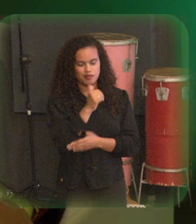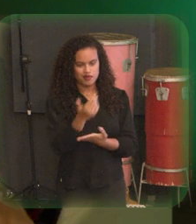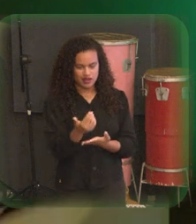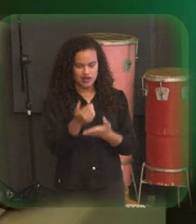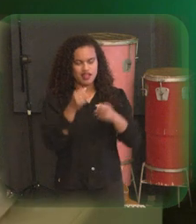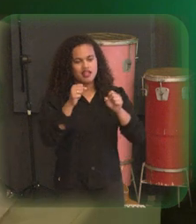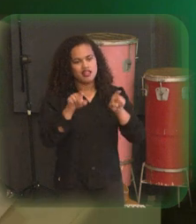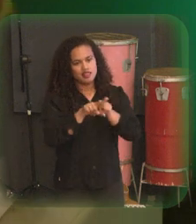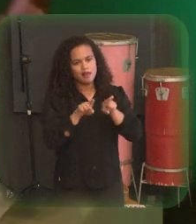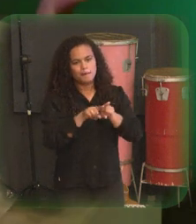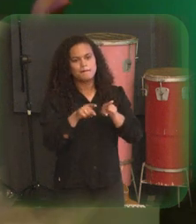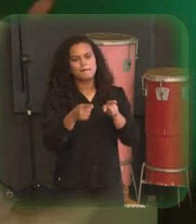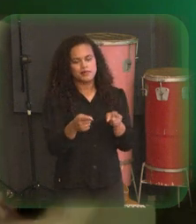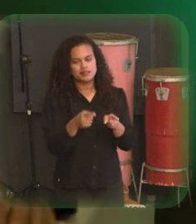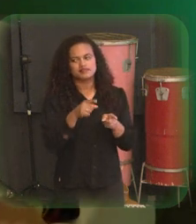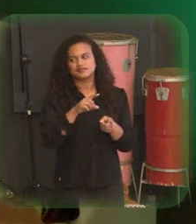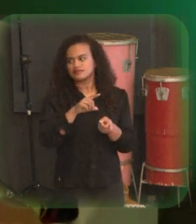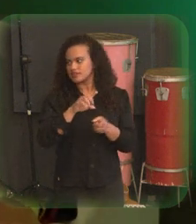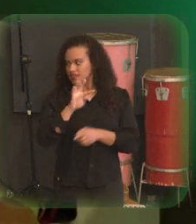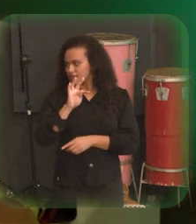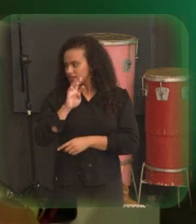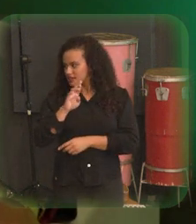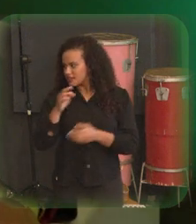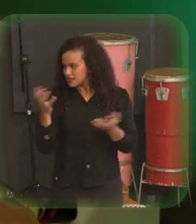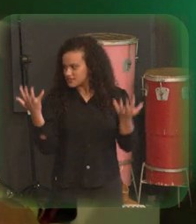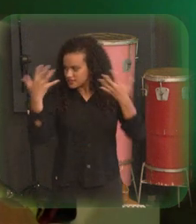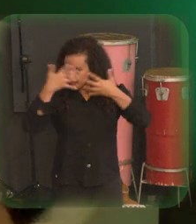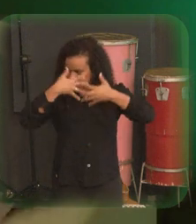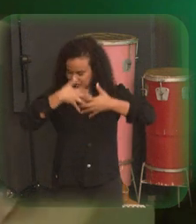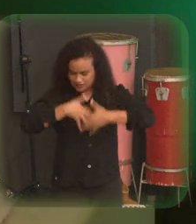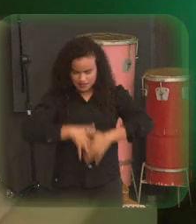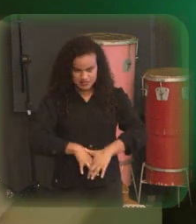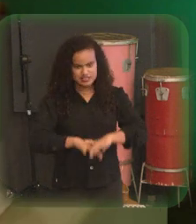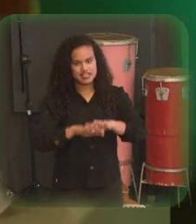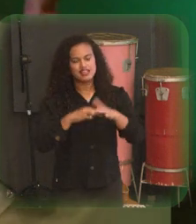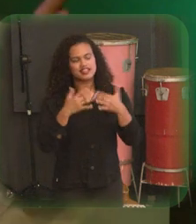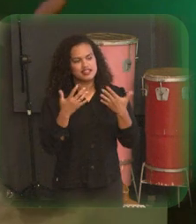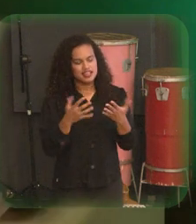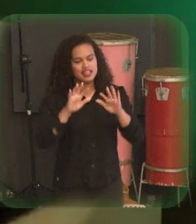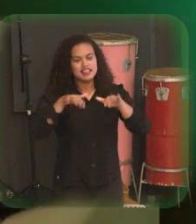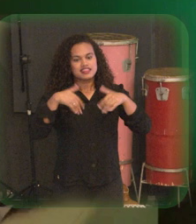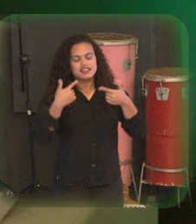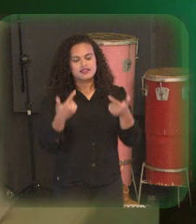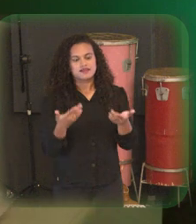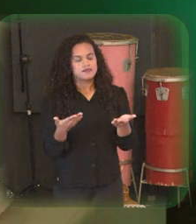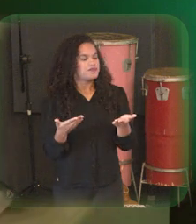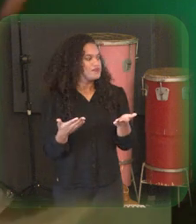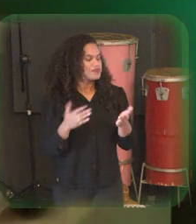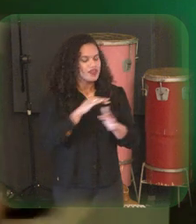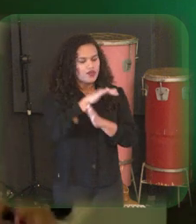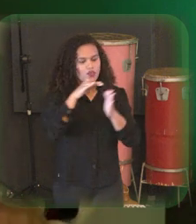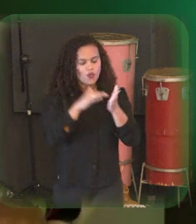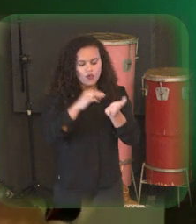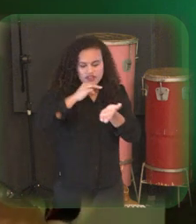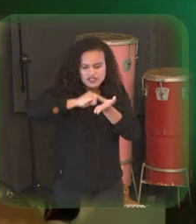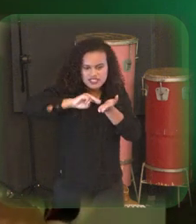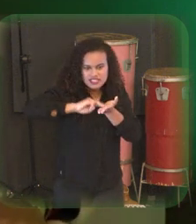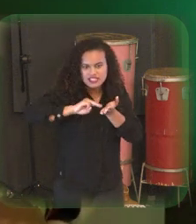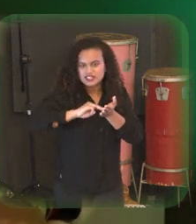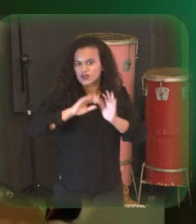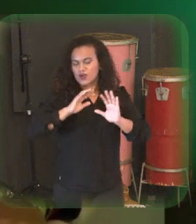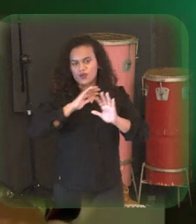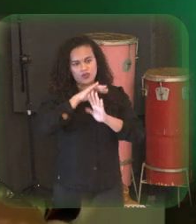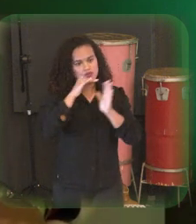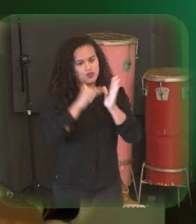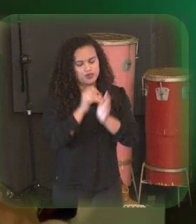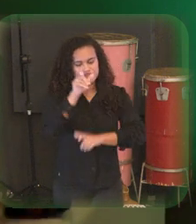por meio também da transversalidade das ações. Então, todas as secretarias, todas as pessoas que atuam